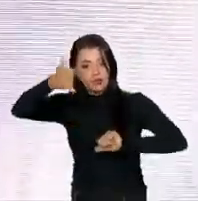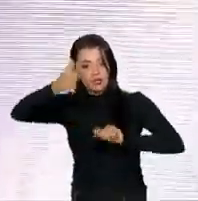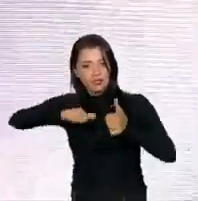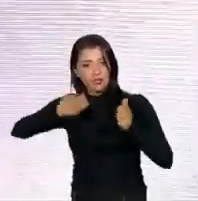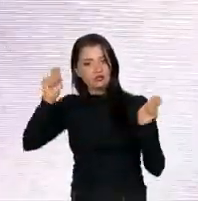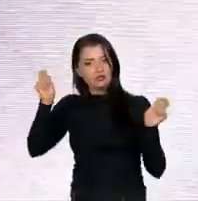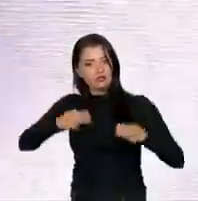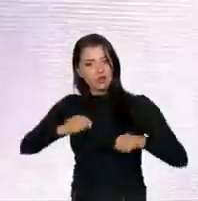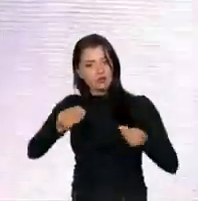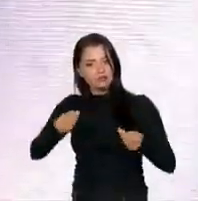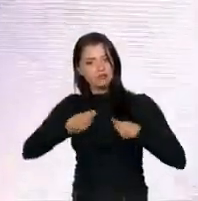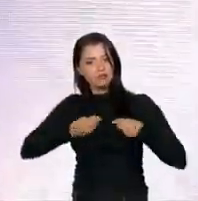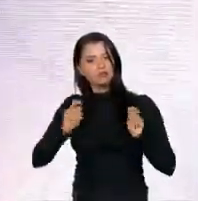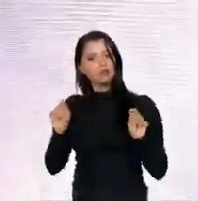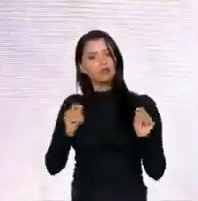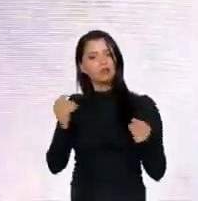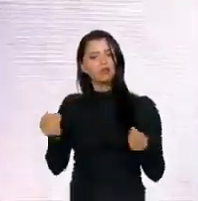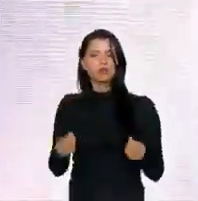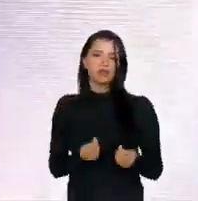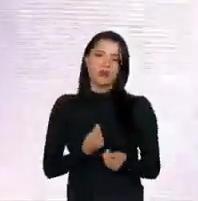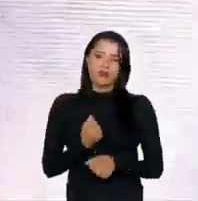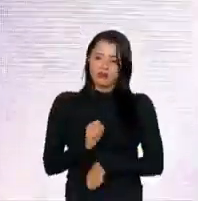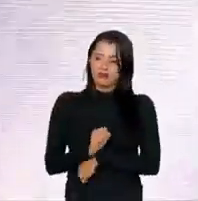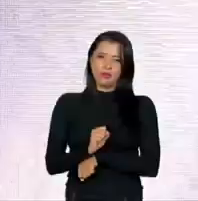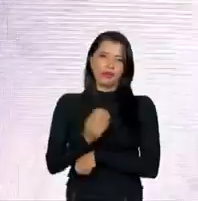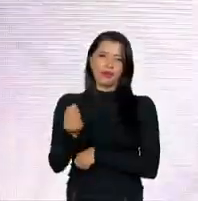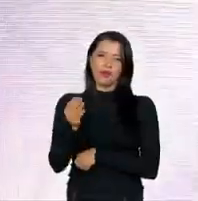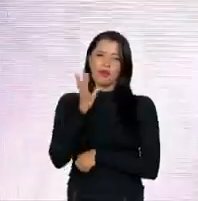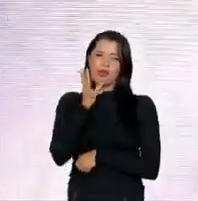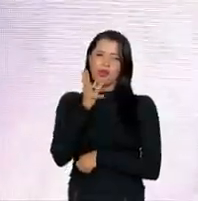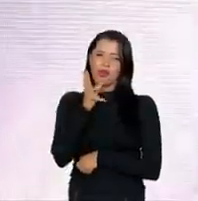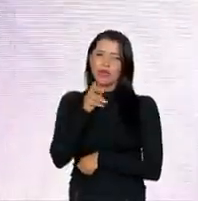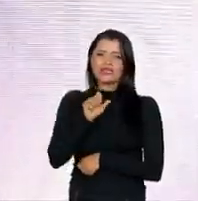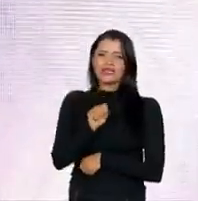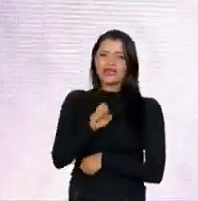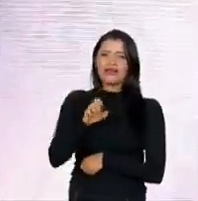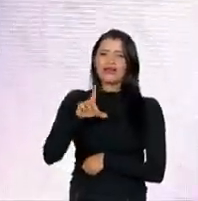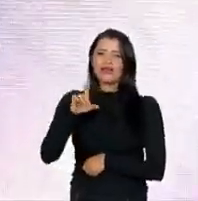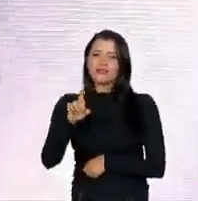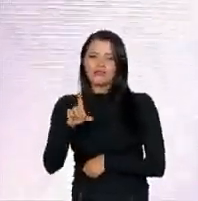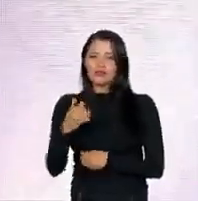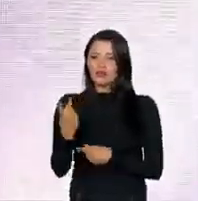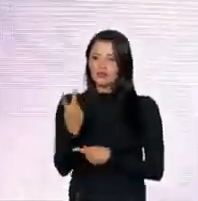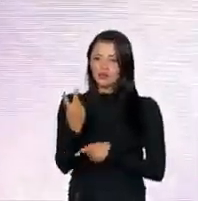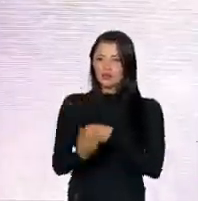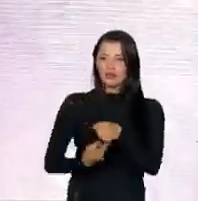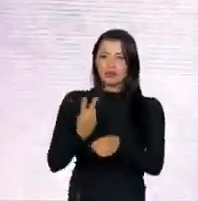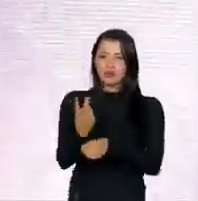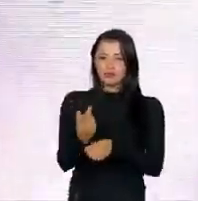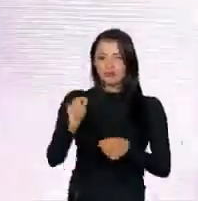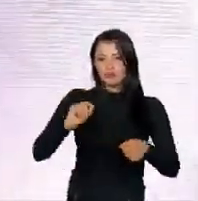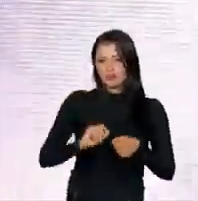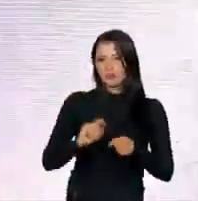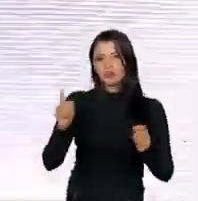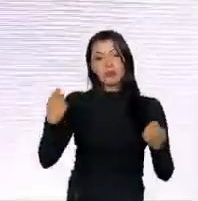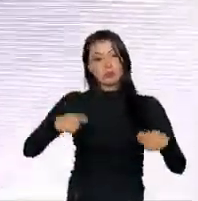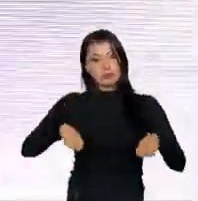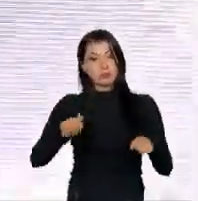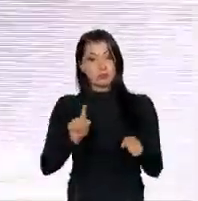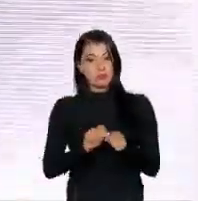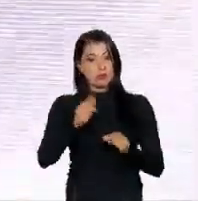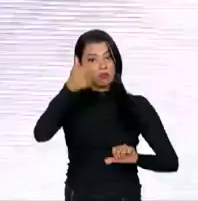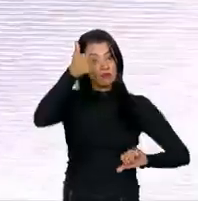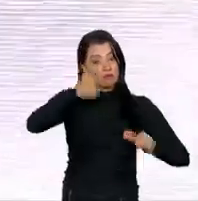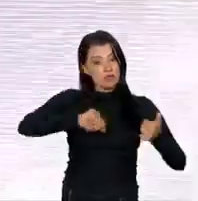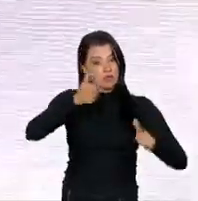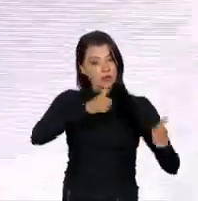que a gente possa... Não dá para esperar a avaliação do SAEB a cada 2 anos para fazer... Precisamos ter avaliações